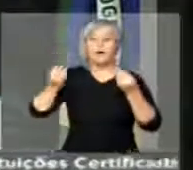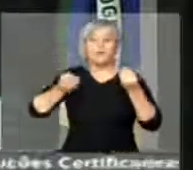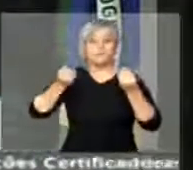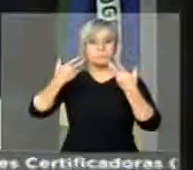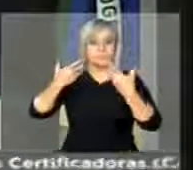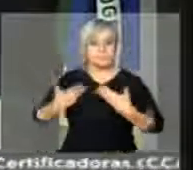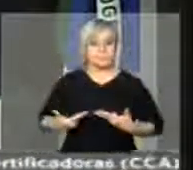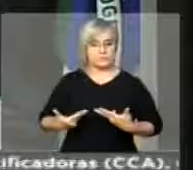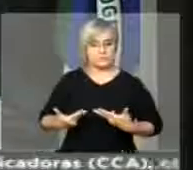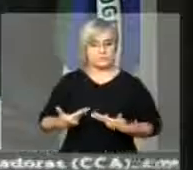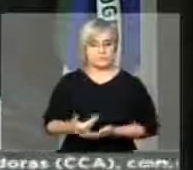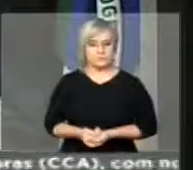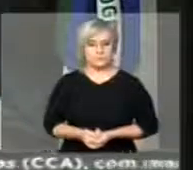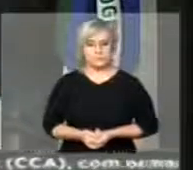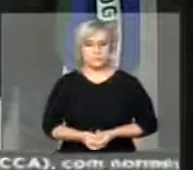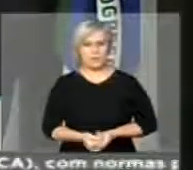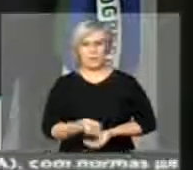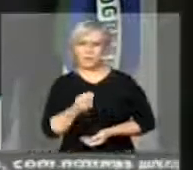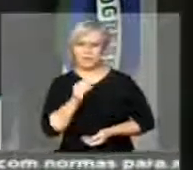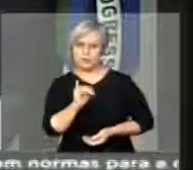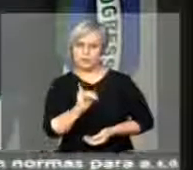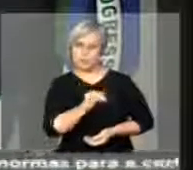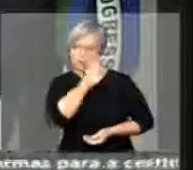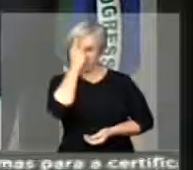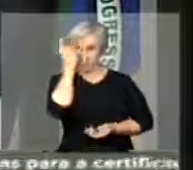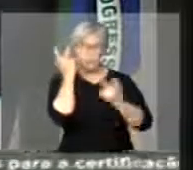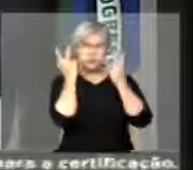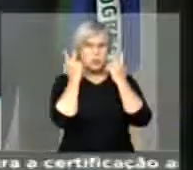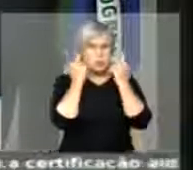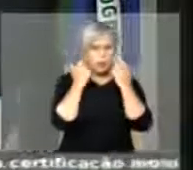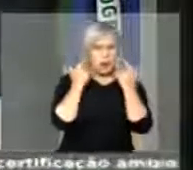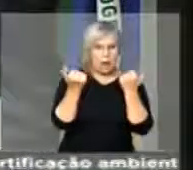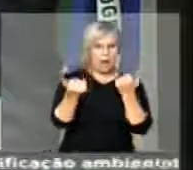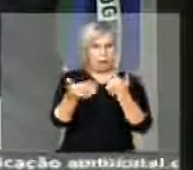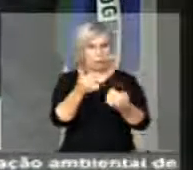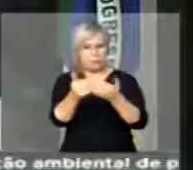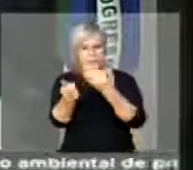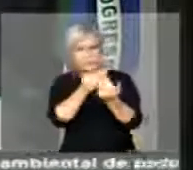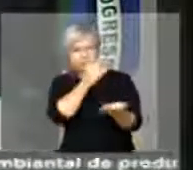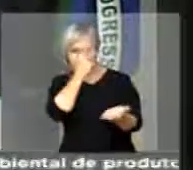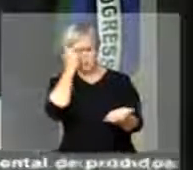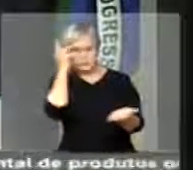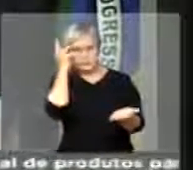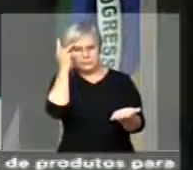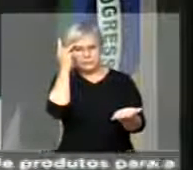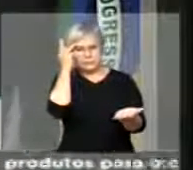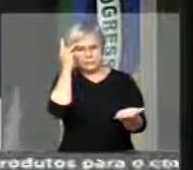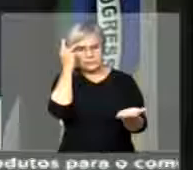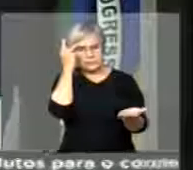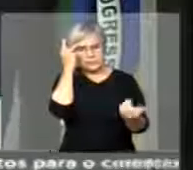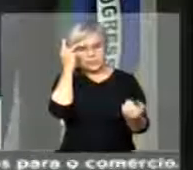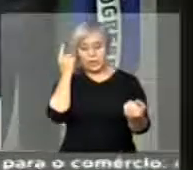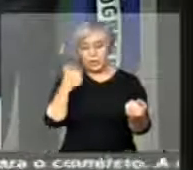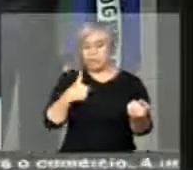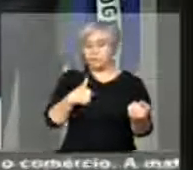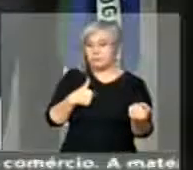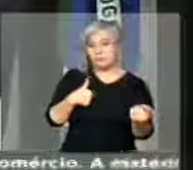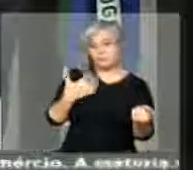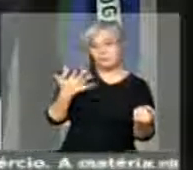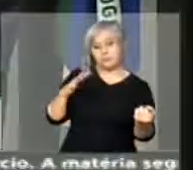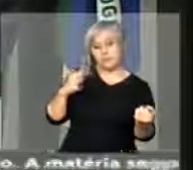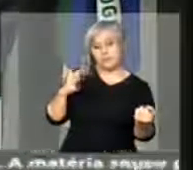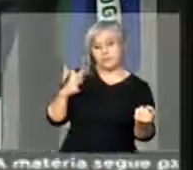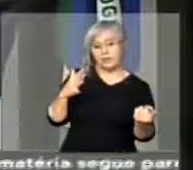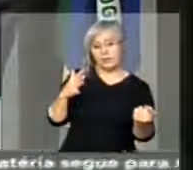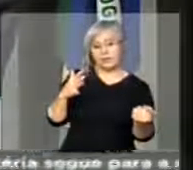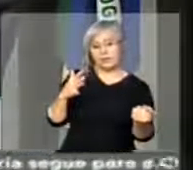Se fosse um cidadão normal, um cidadão comum, eu teria a estratégia conhecida, que